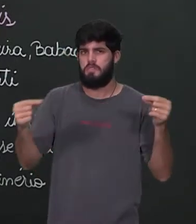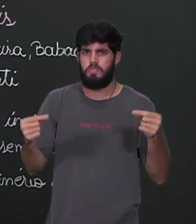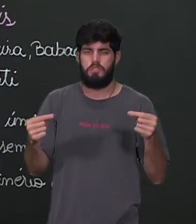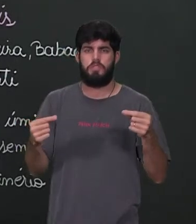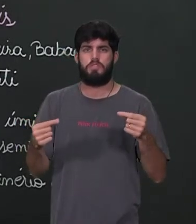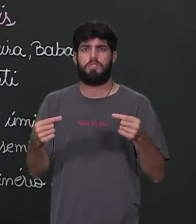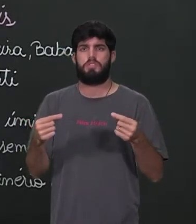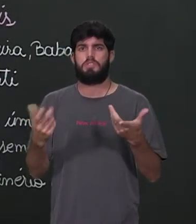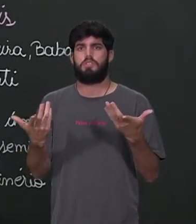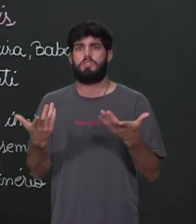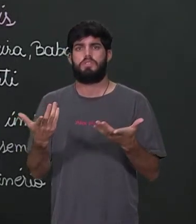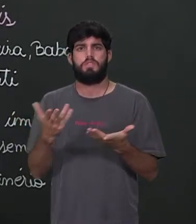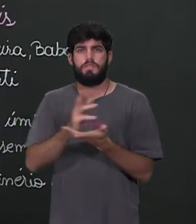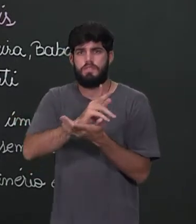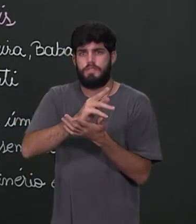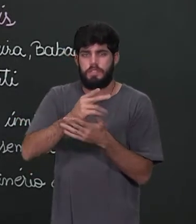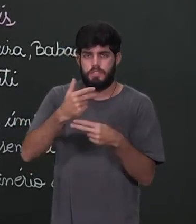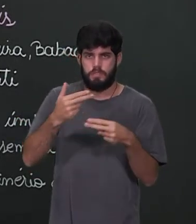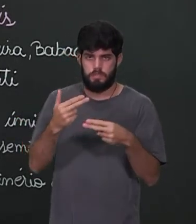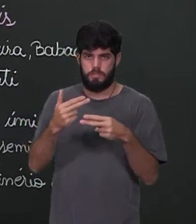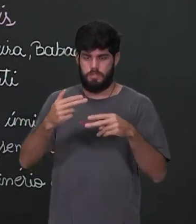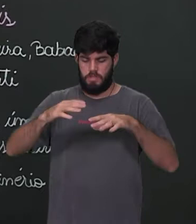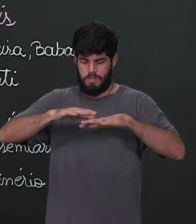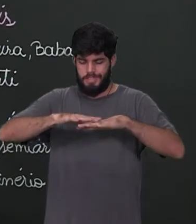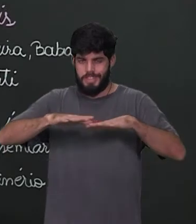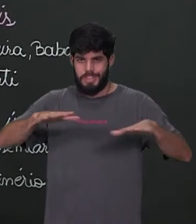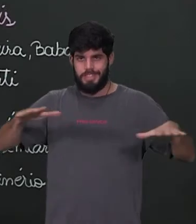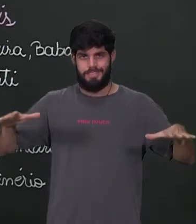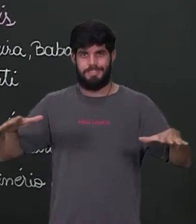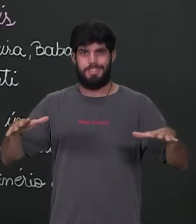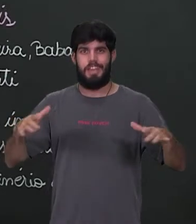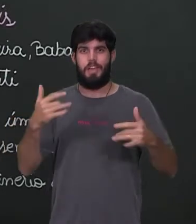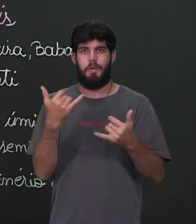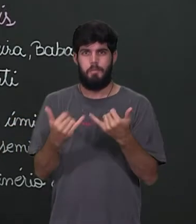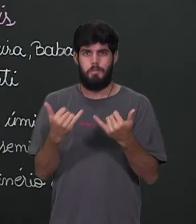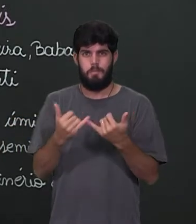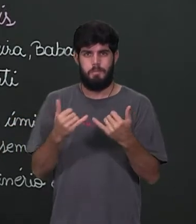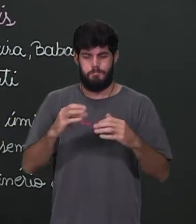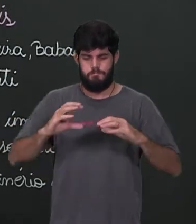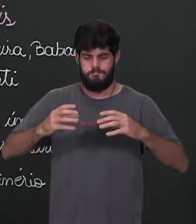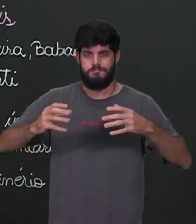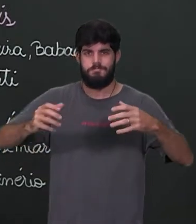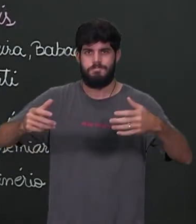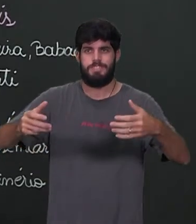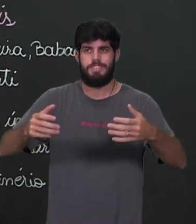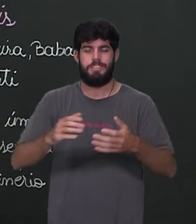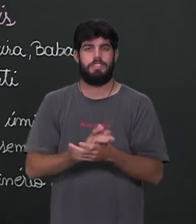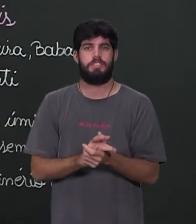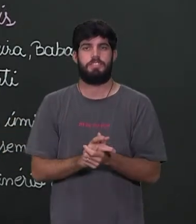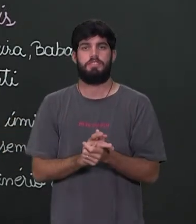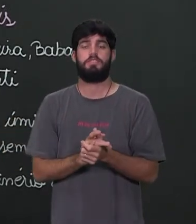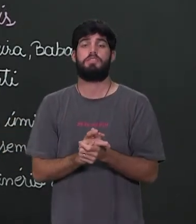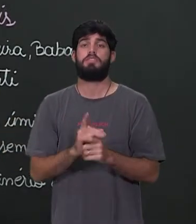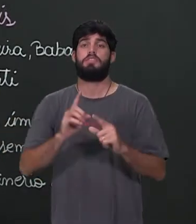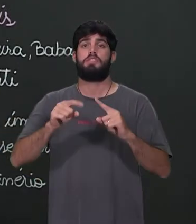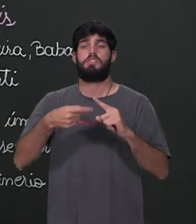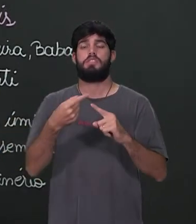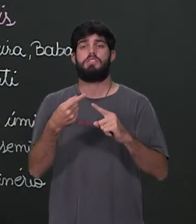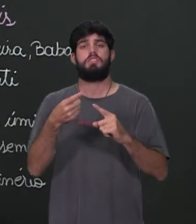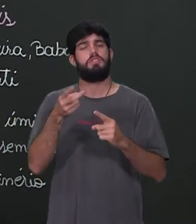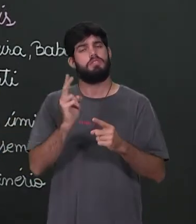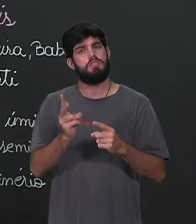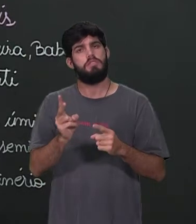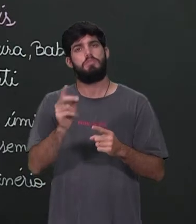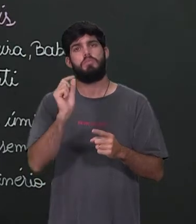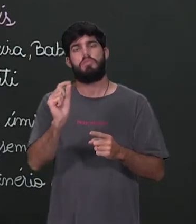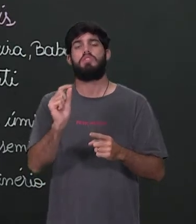galhos, cascas e vão fazendo sempre uma camada, um tapete sobre esse solo. Acontecendo ali a decomposição, eu tenho sempre um